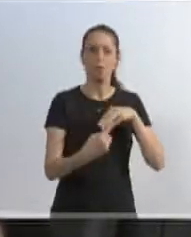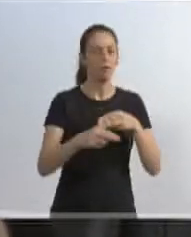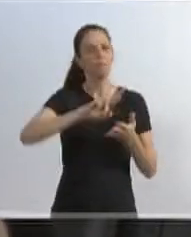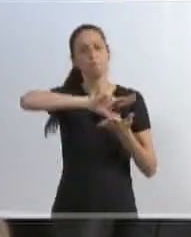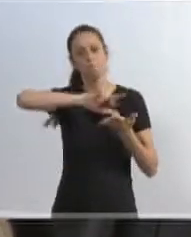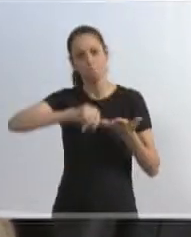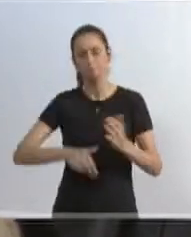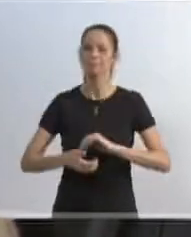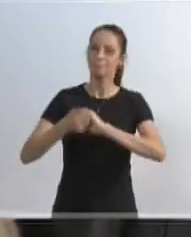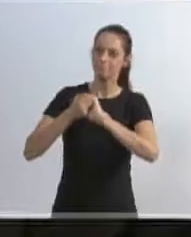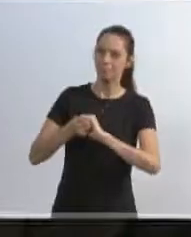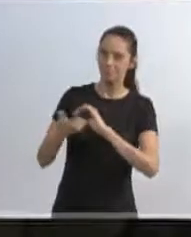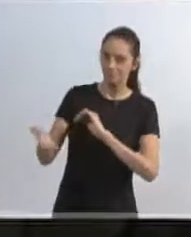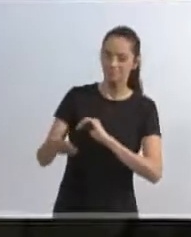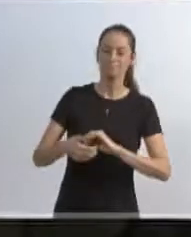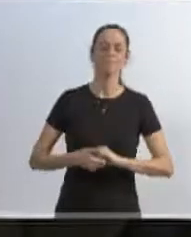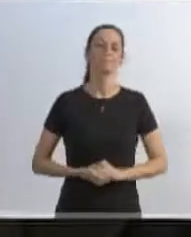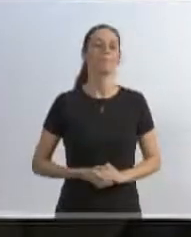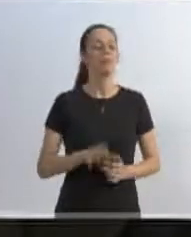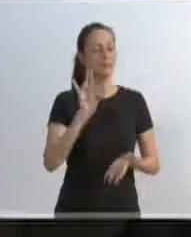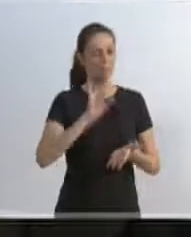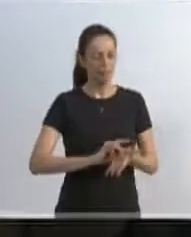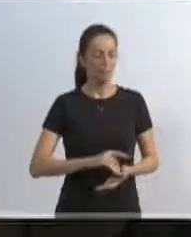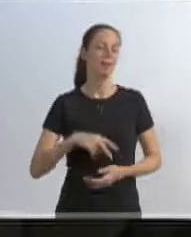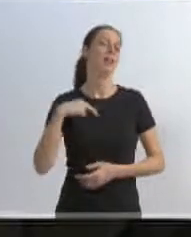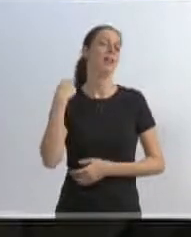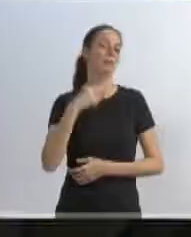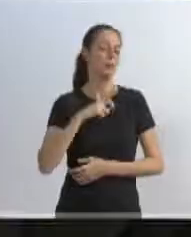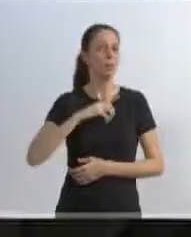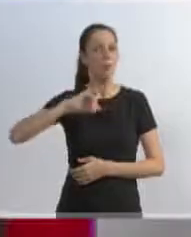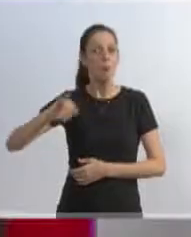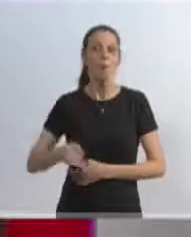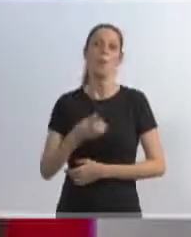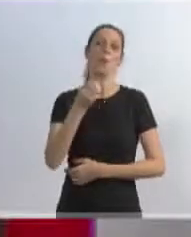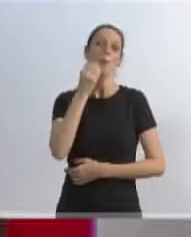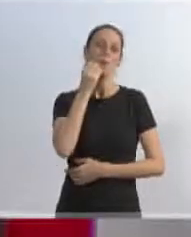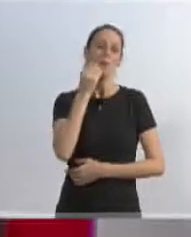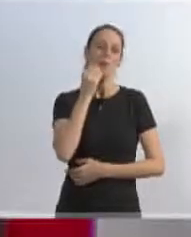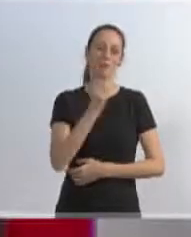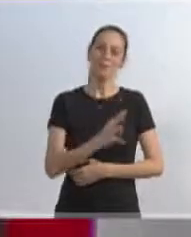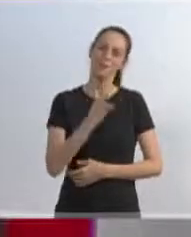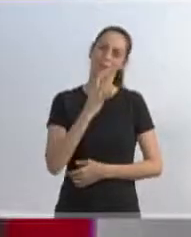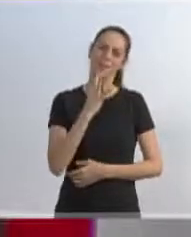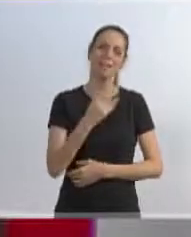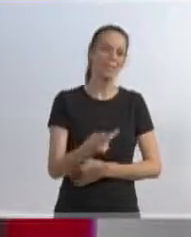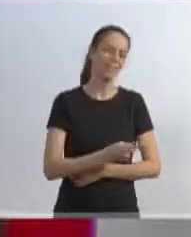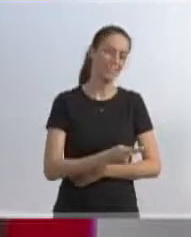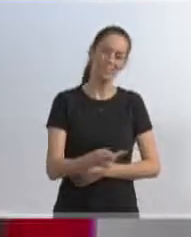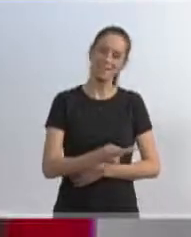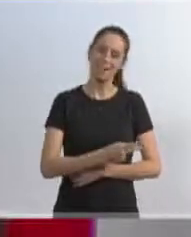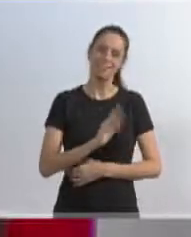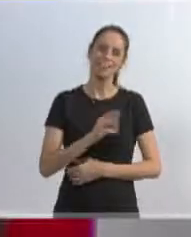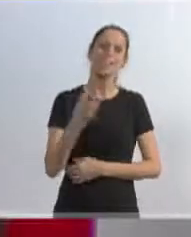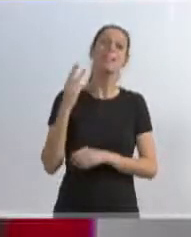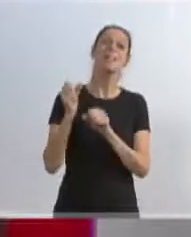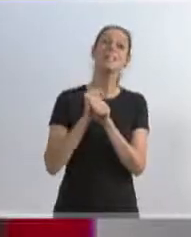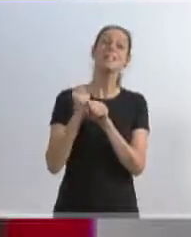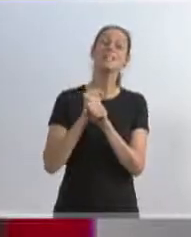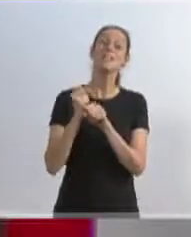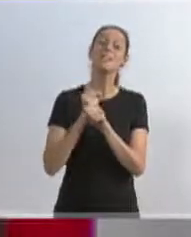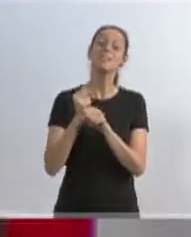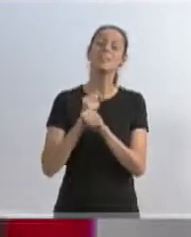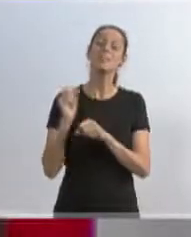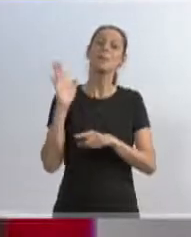Parabéns. Pois é, nosso nobre vereador, eu tive a oportunidade de conhecer esses meninos, mas já faz 3 anos que sou parceiro